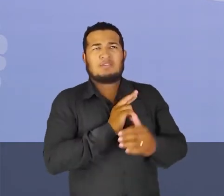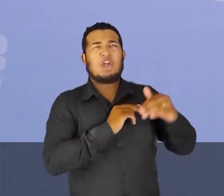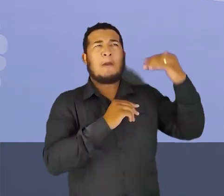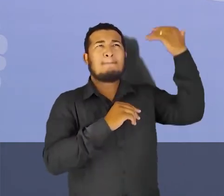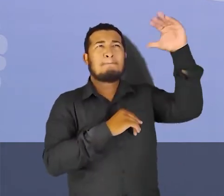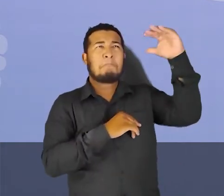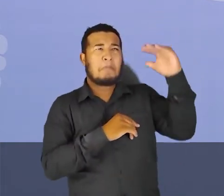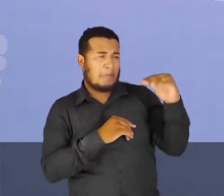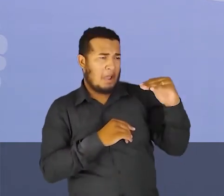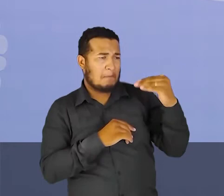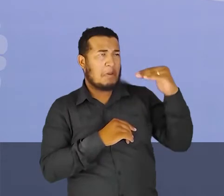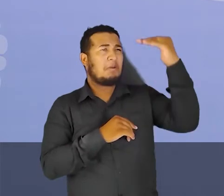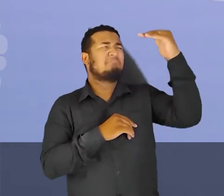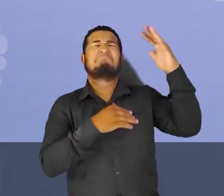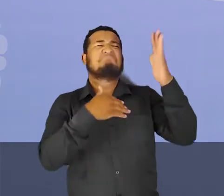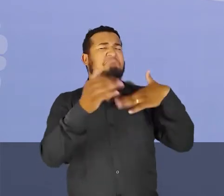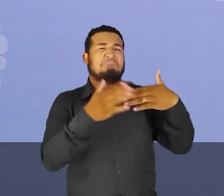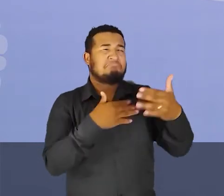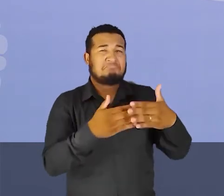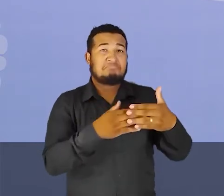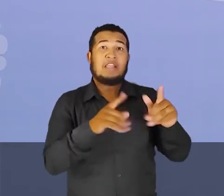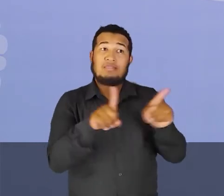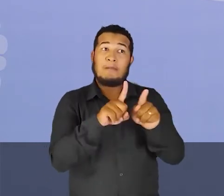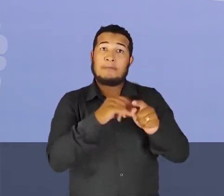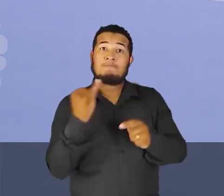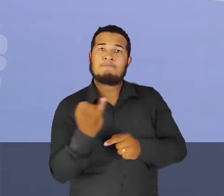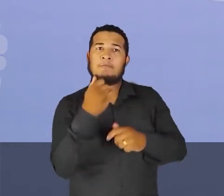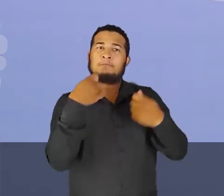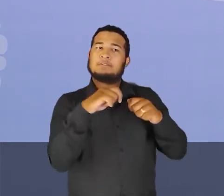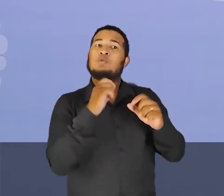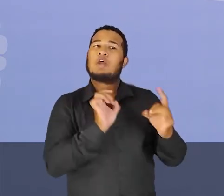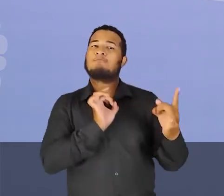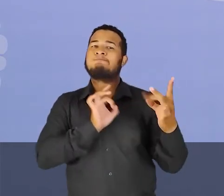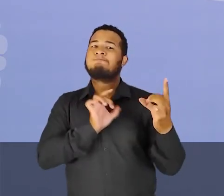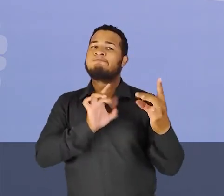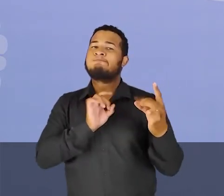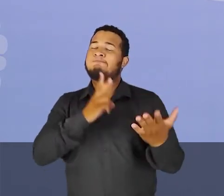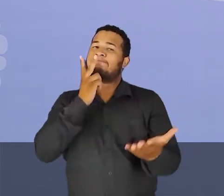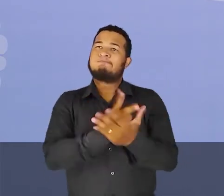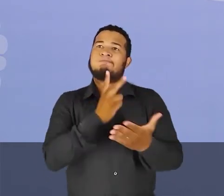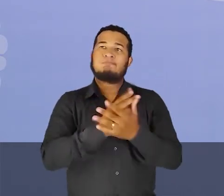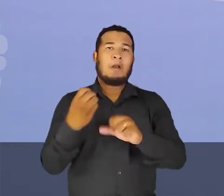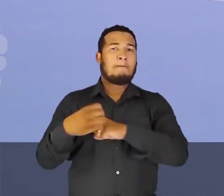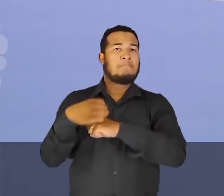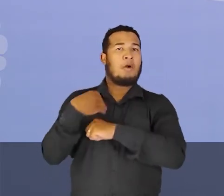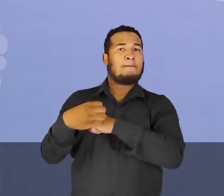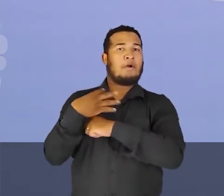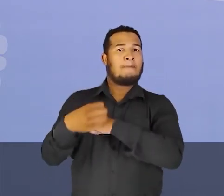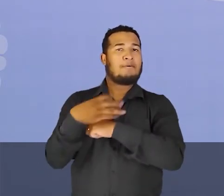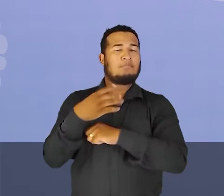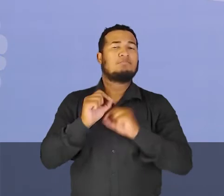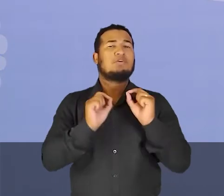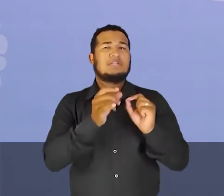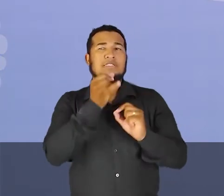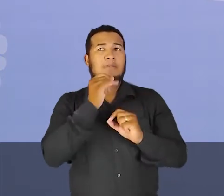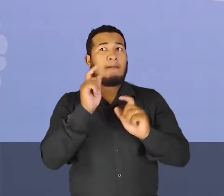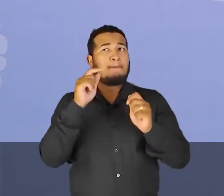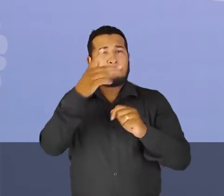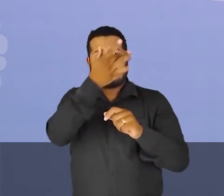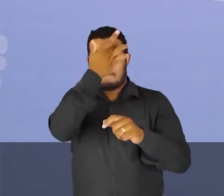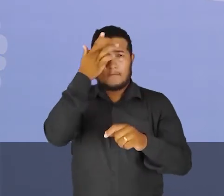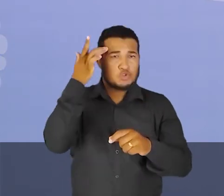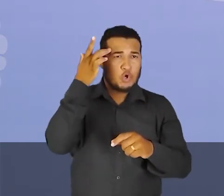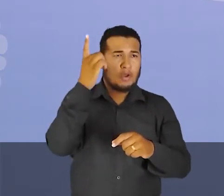não a ordem das coisas. E é uma geração também que precisa aí de feedbacks constantes. Como assim, professor? O feedback é